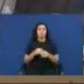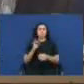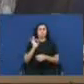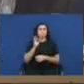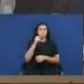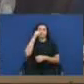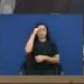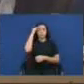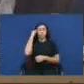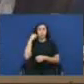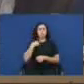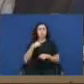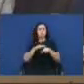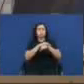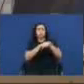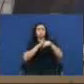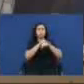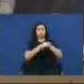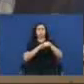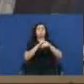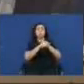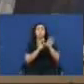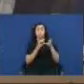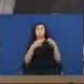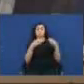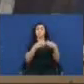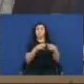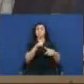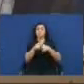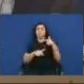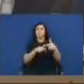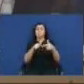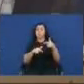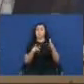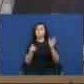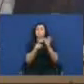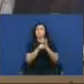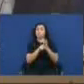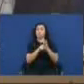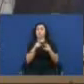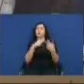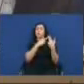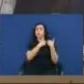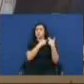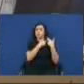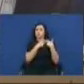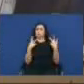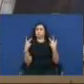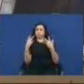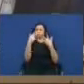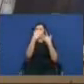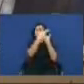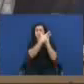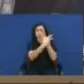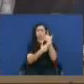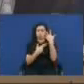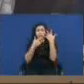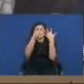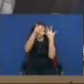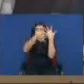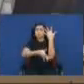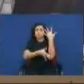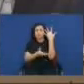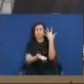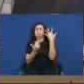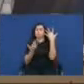doutor Júlio, eu conversei com o pessoal que trabalha na poda e eles são responsáveis de cortar e catar os galhos. Não é a prefeitura,